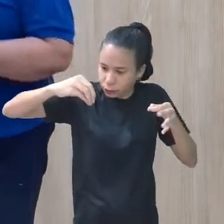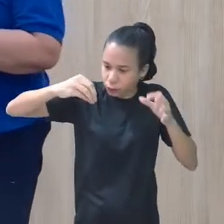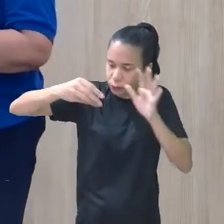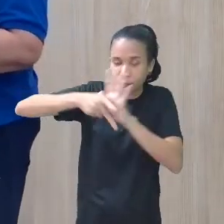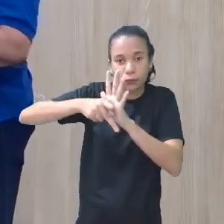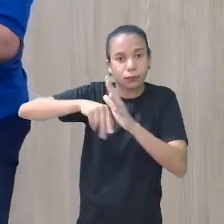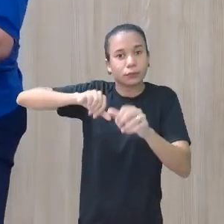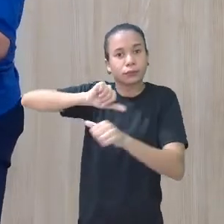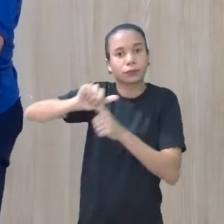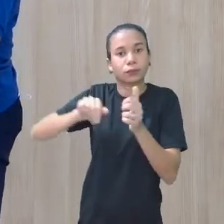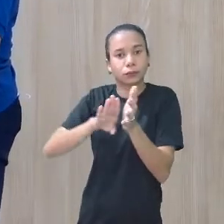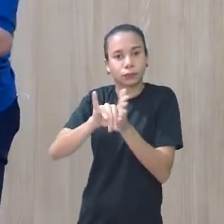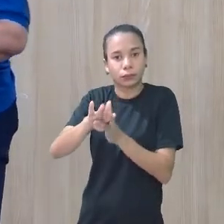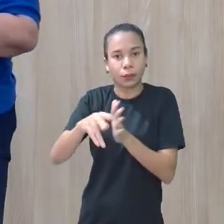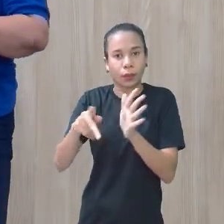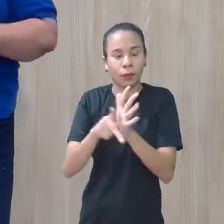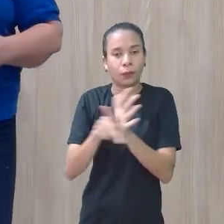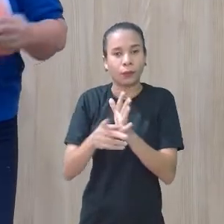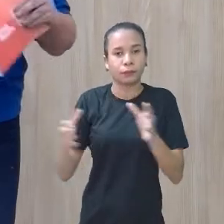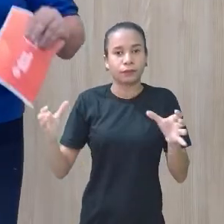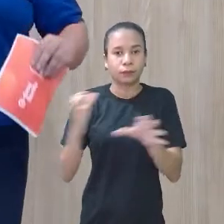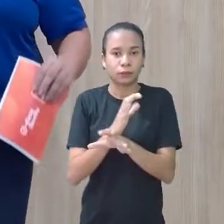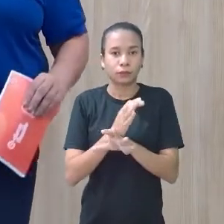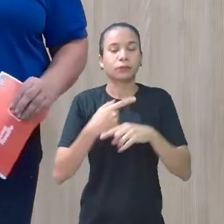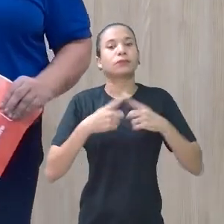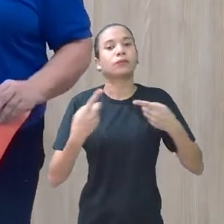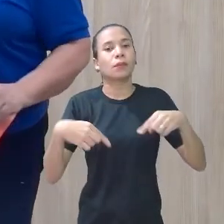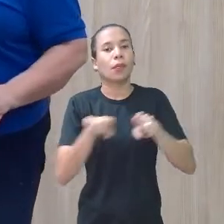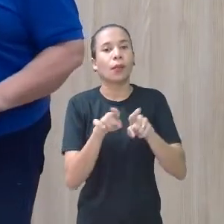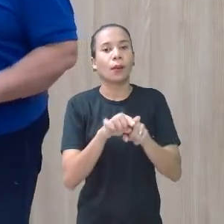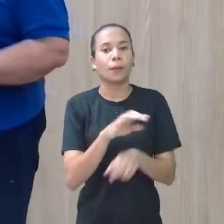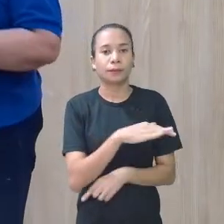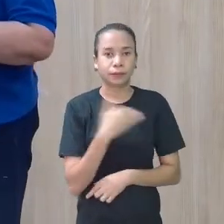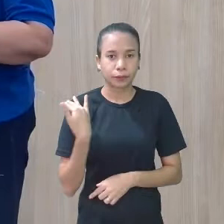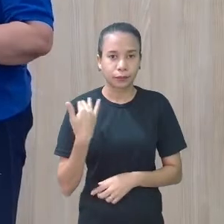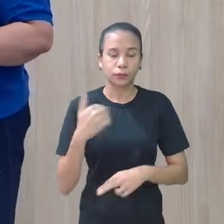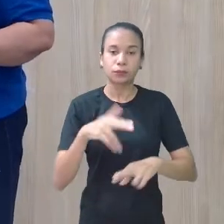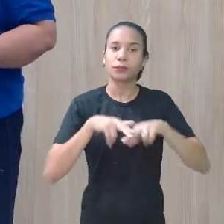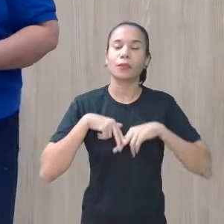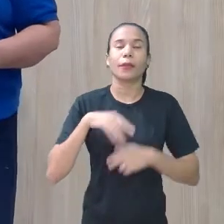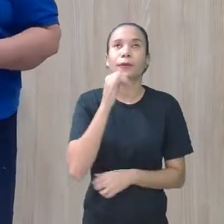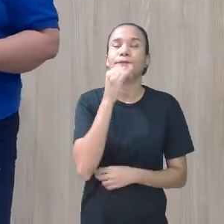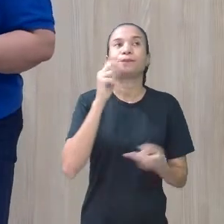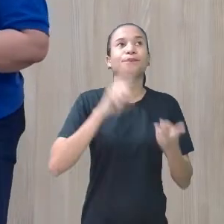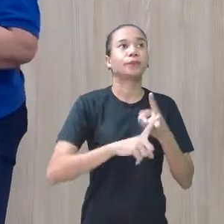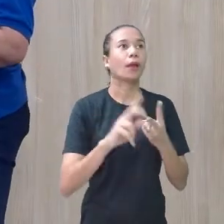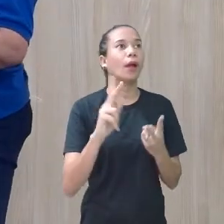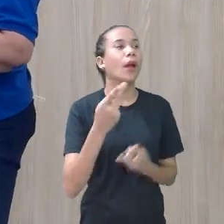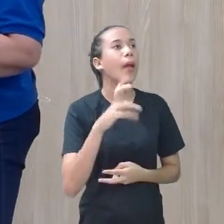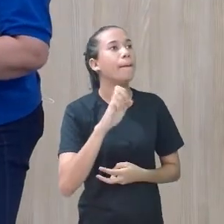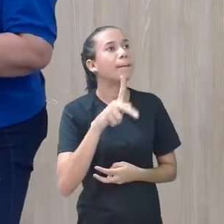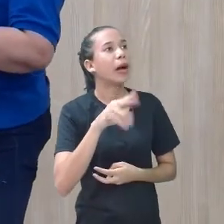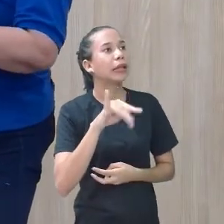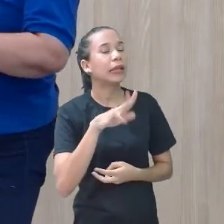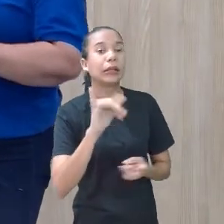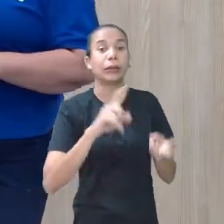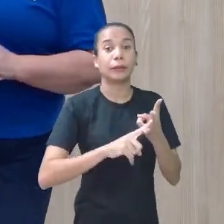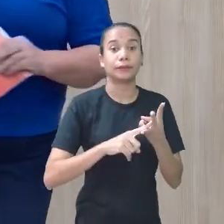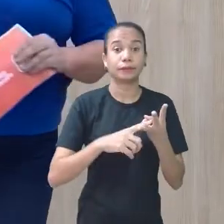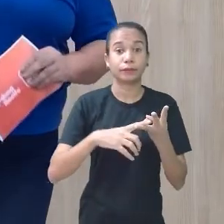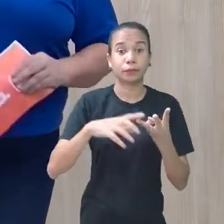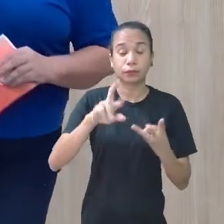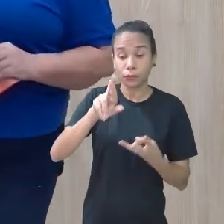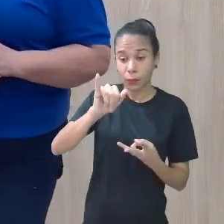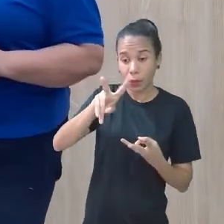parte ou a bactéria ou vírus inteiro, mas porém ele está morto, como a hepatite, né? A influenza, a